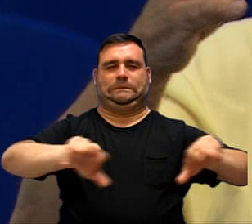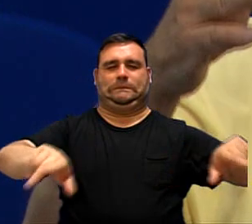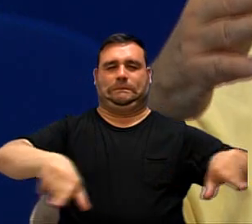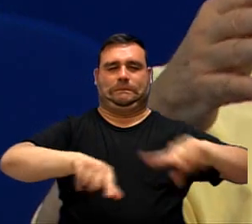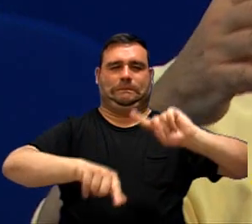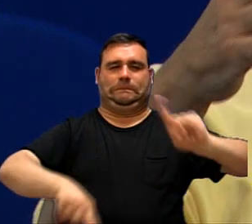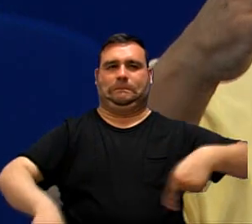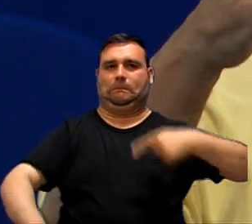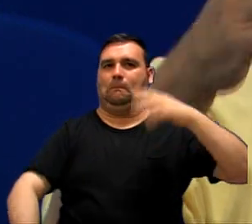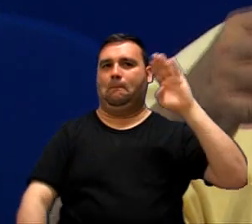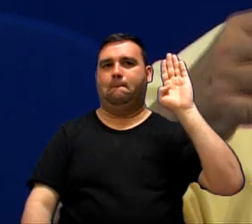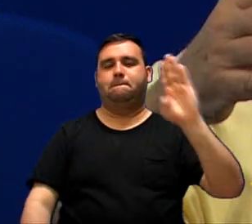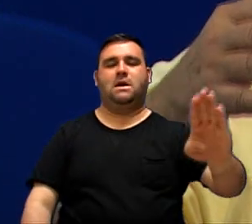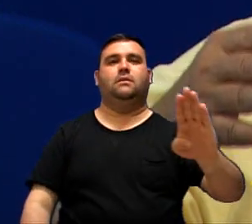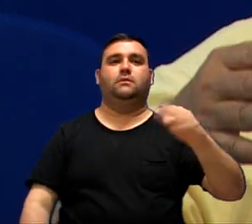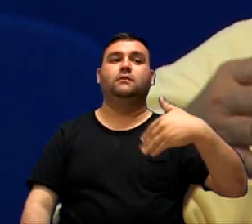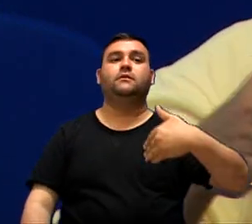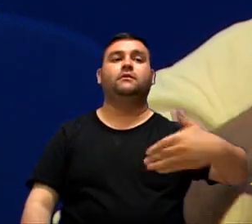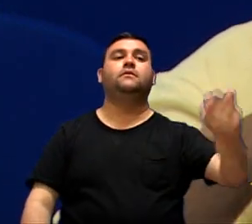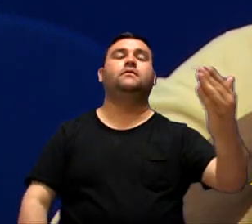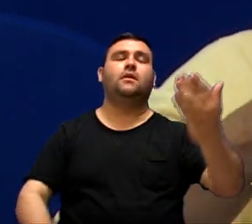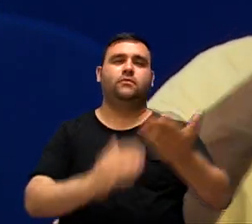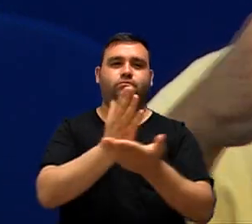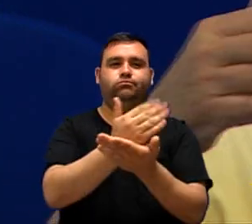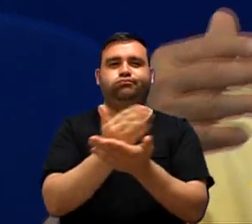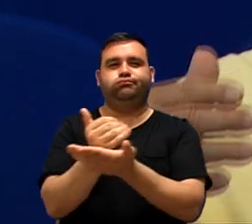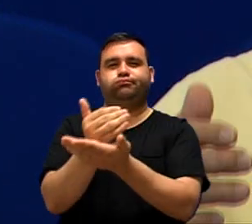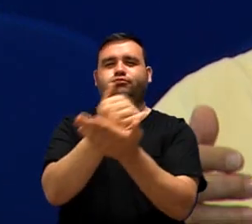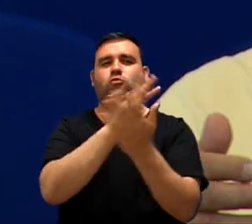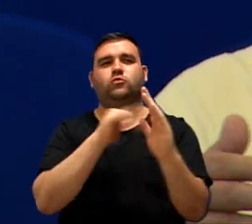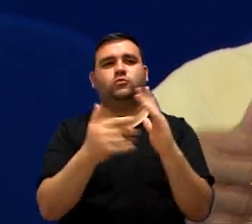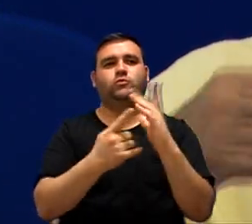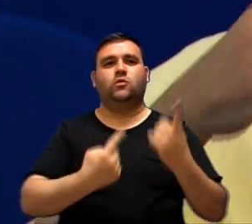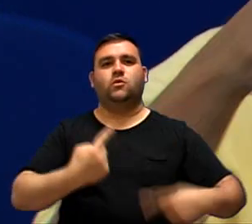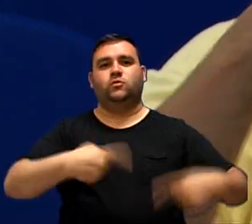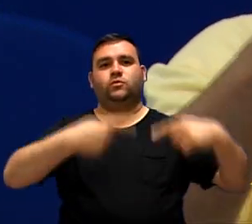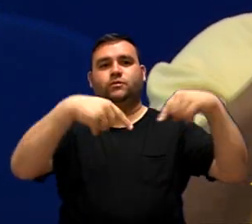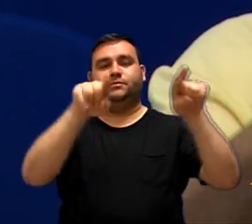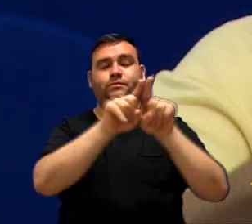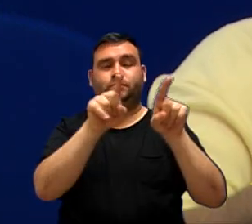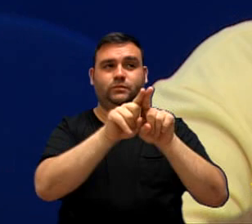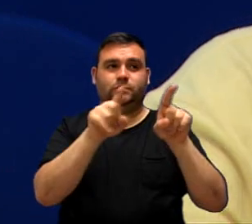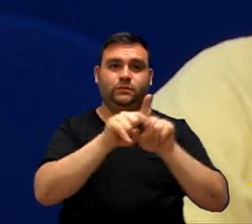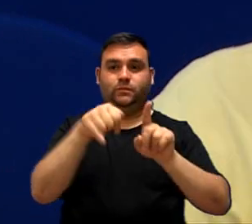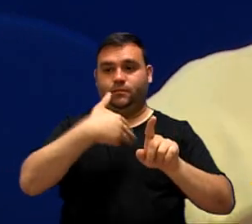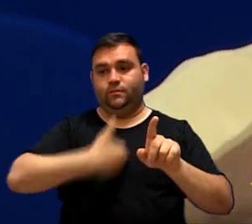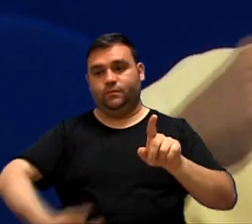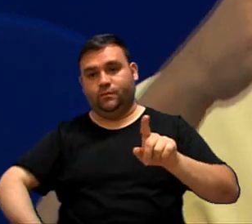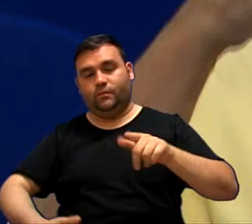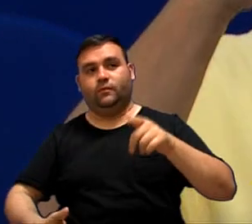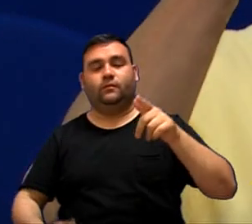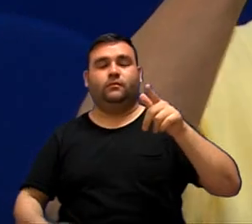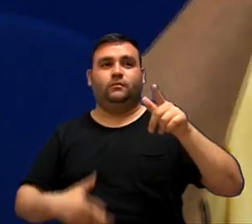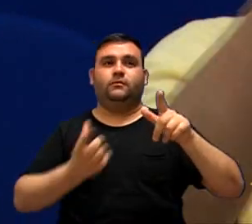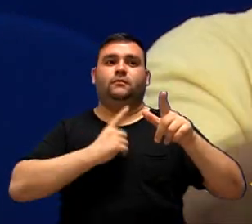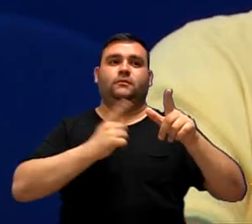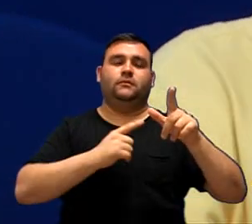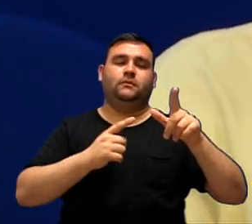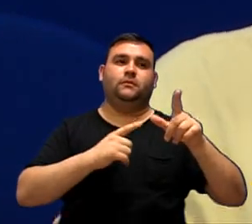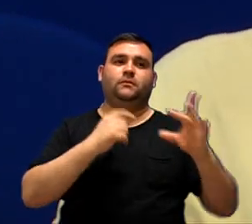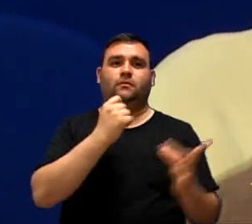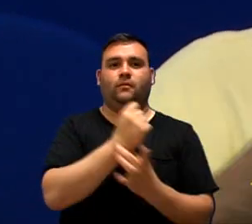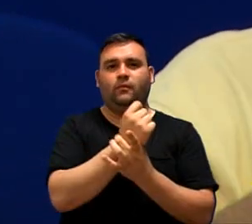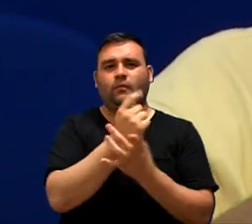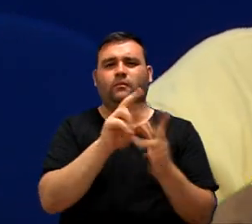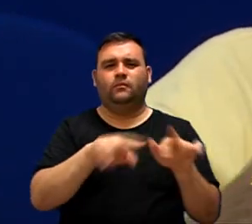de bilhões que serão repartidos, está se discutindo também, entre governadores, entrar com a